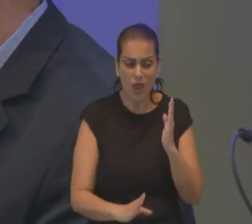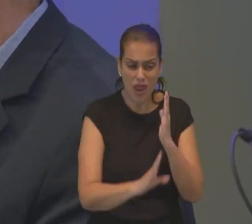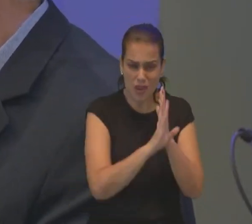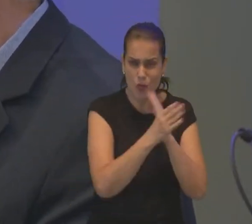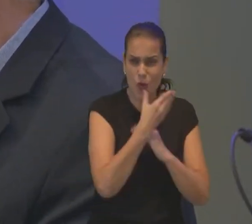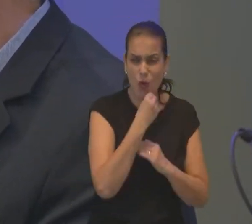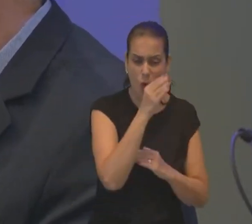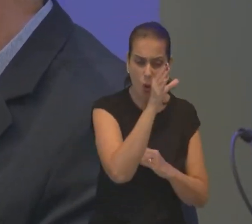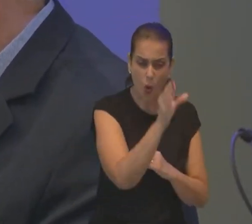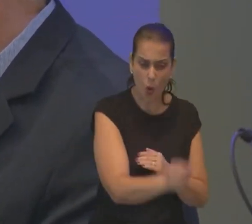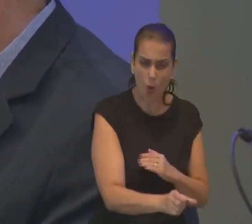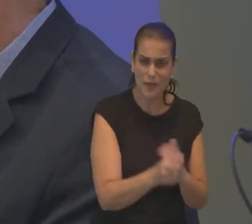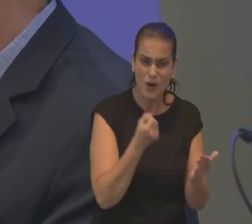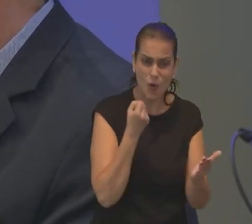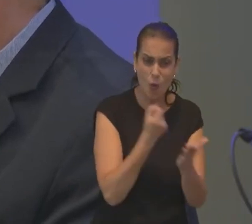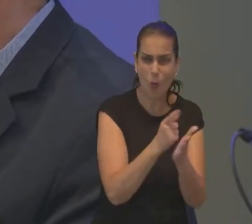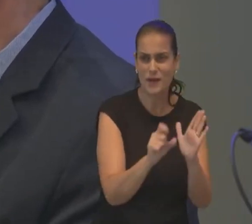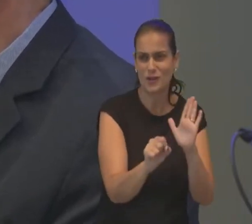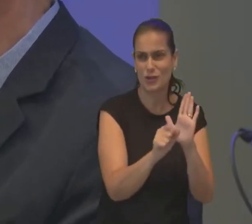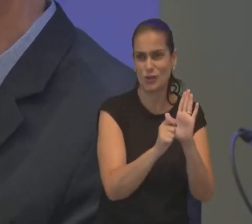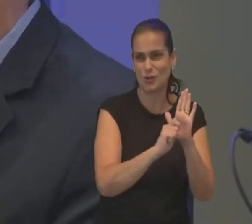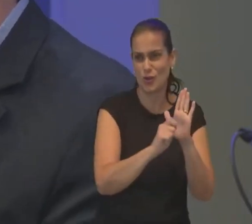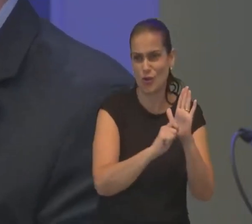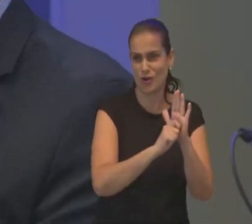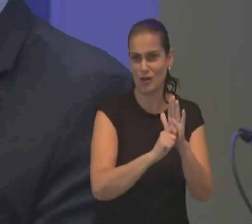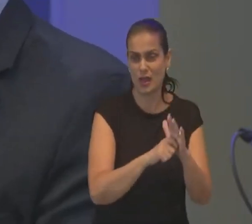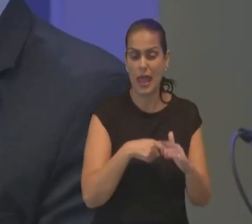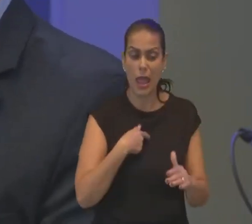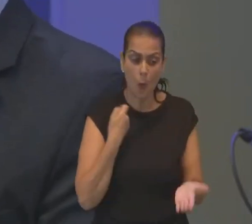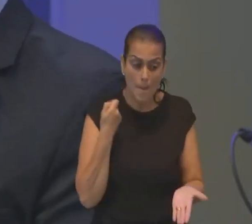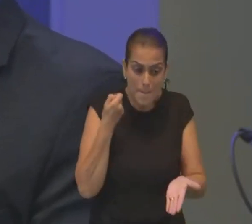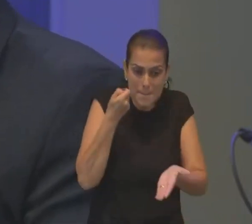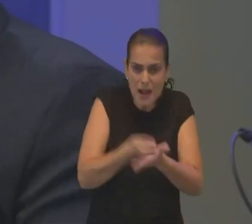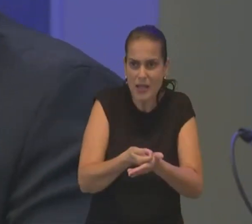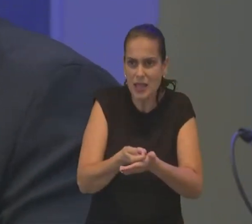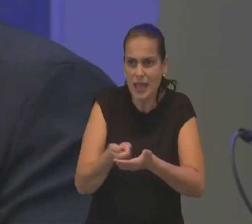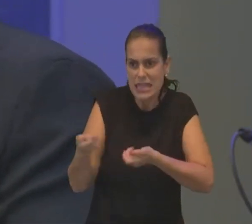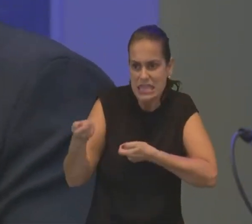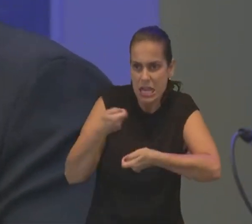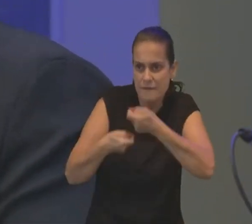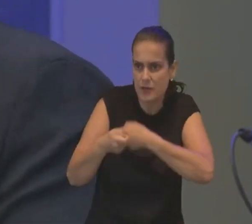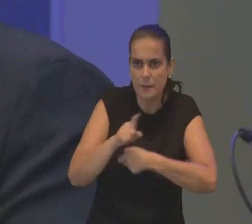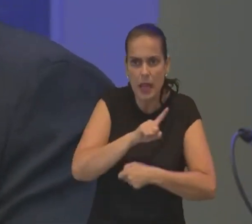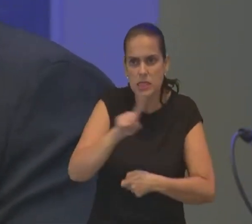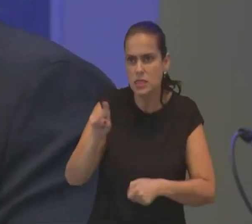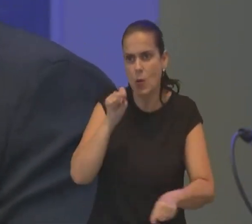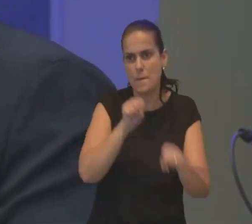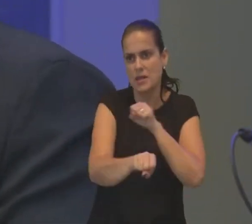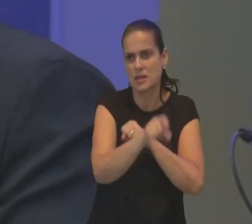recuperação. Eu paguei traficante para não matar Alexandre.